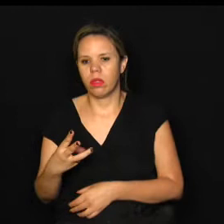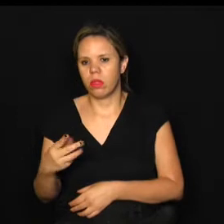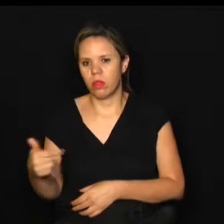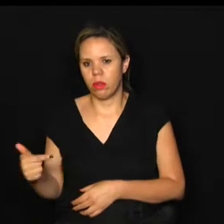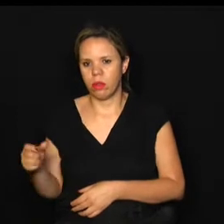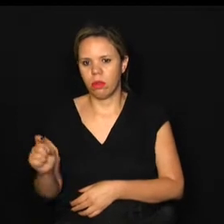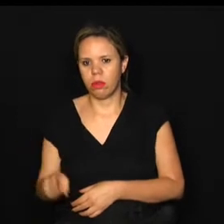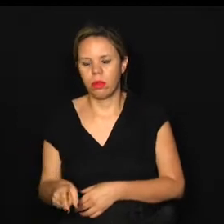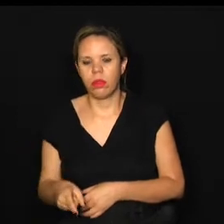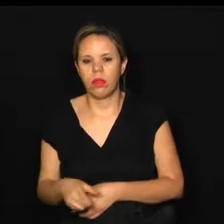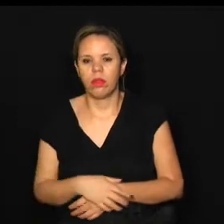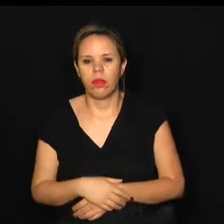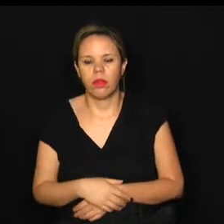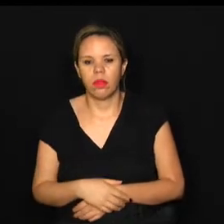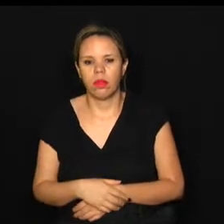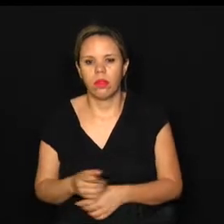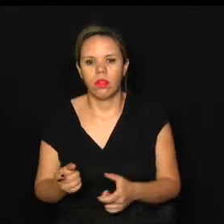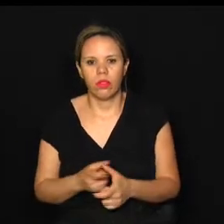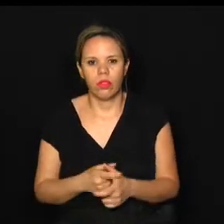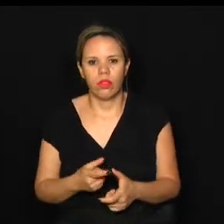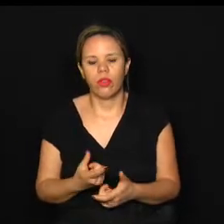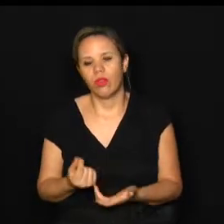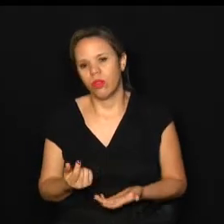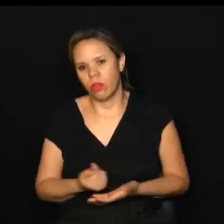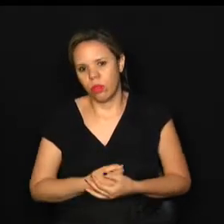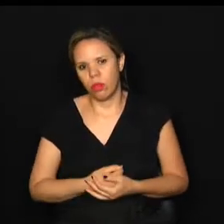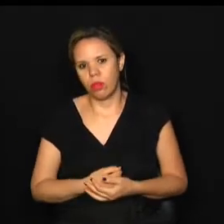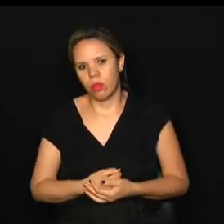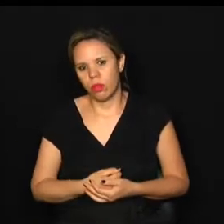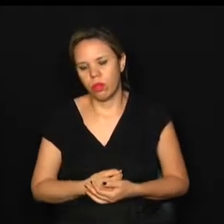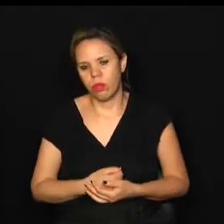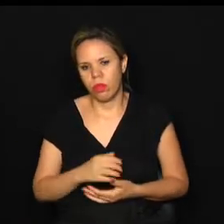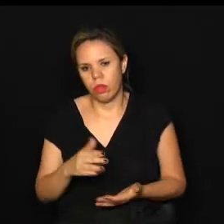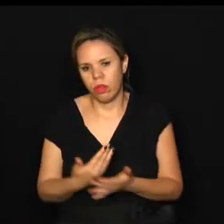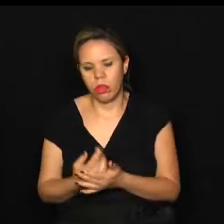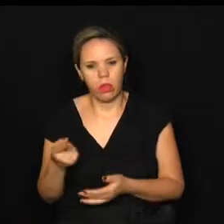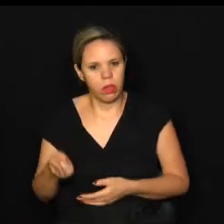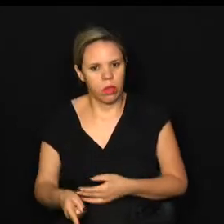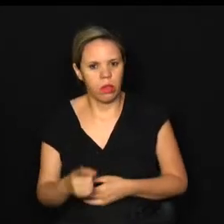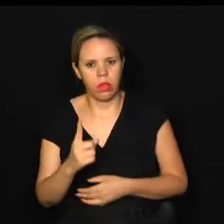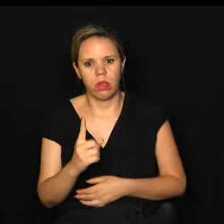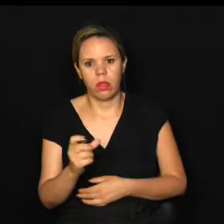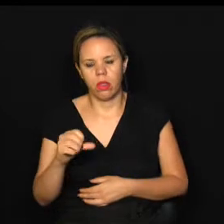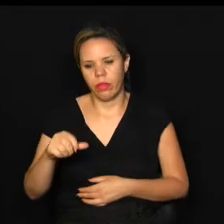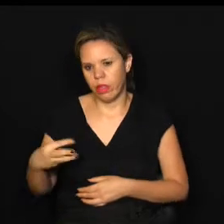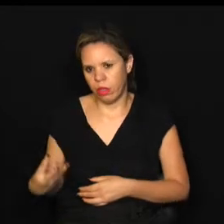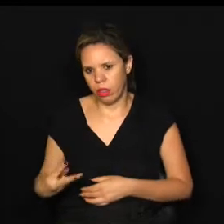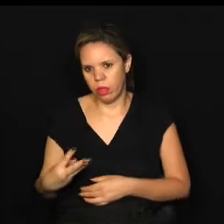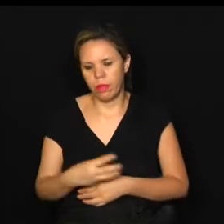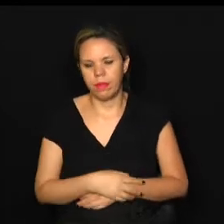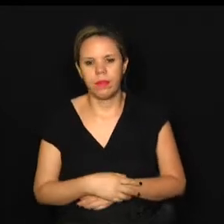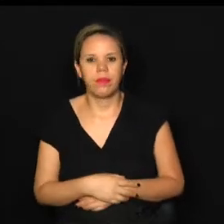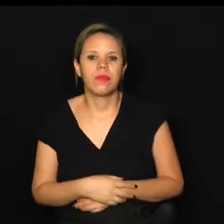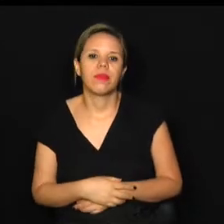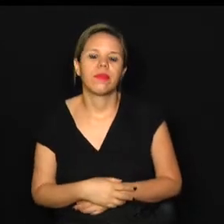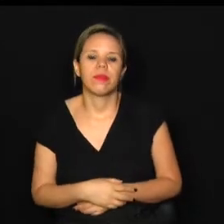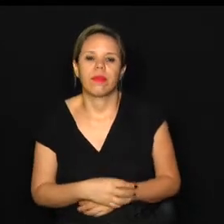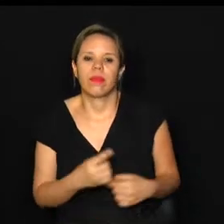1.452.600.000. As despesas de capital liquidadas até aqui 193.300.000,